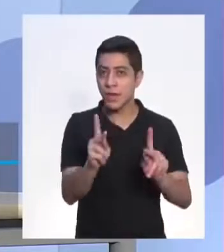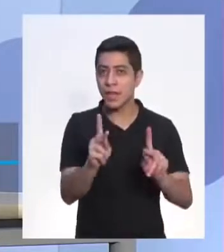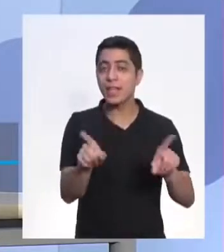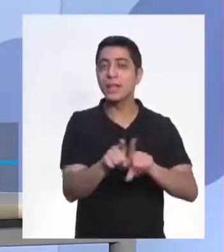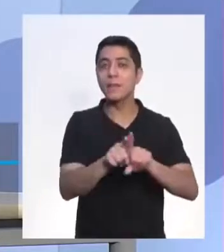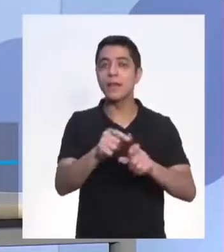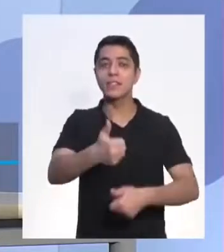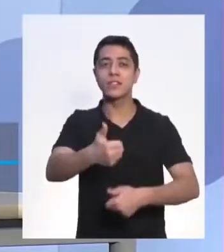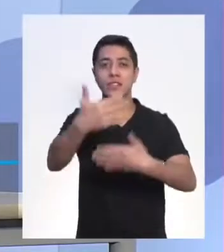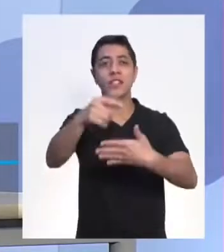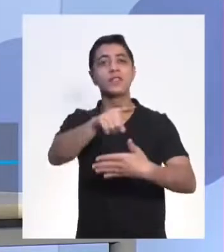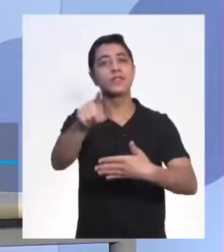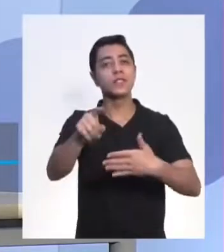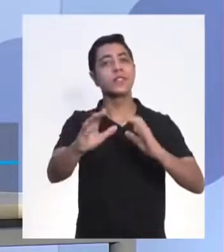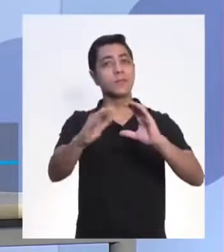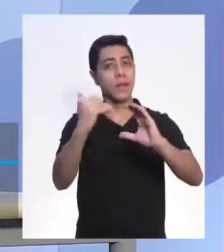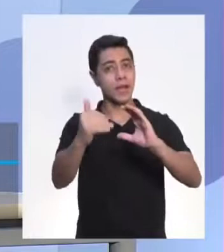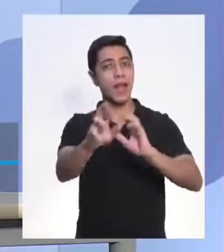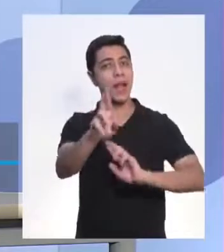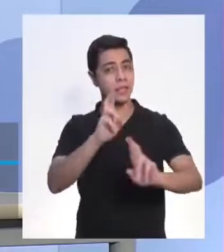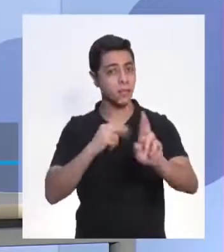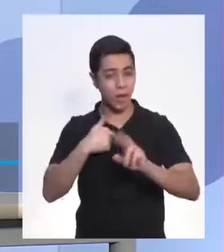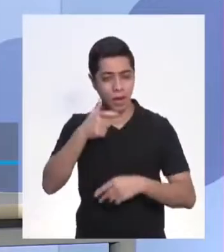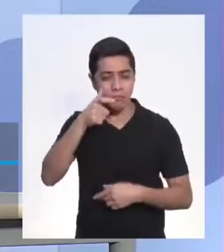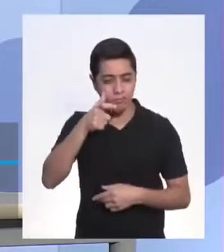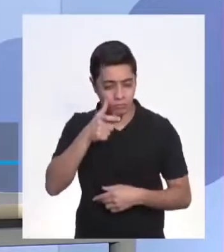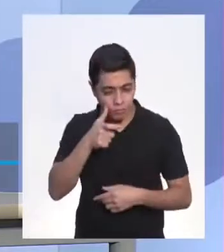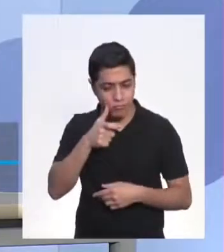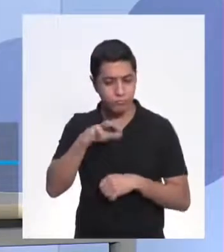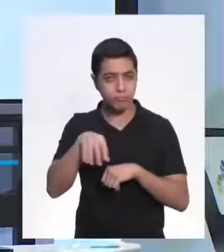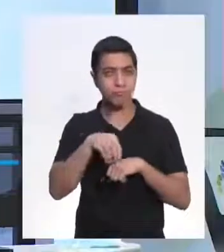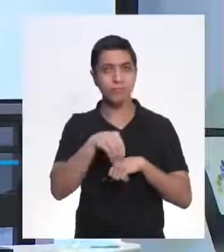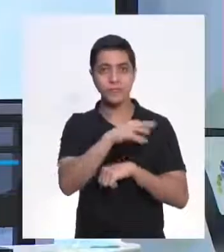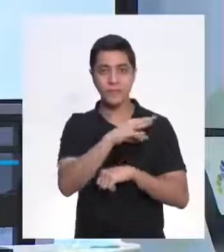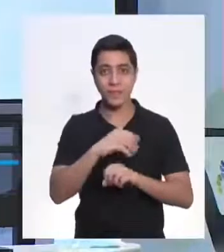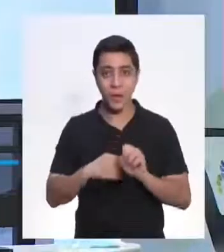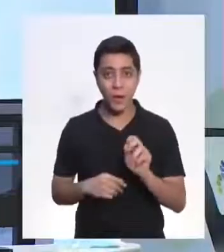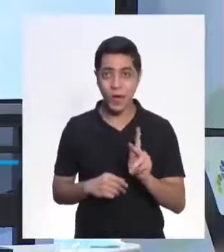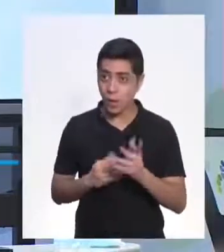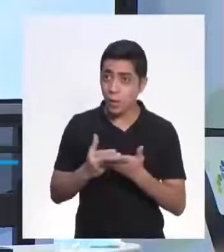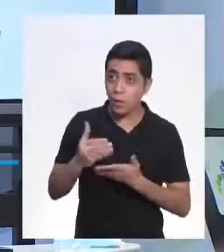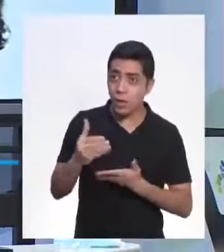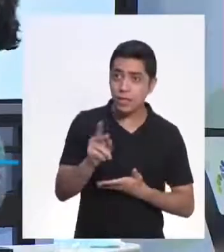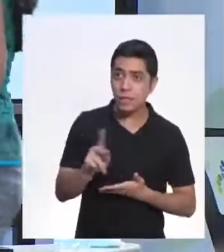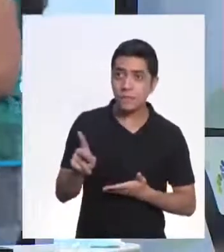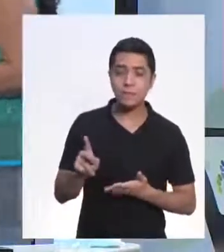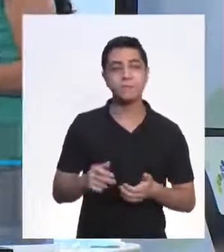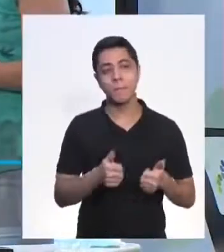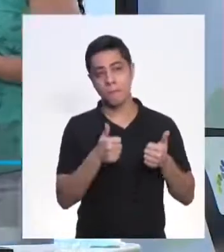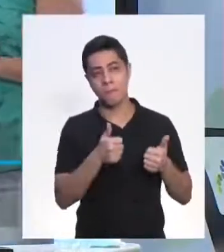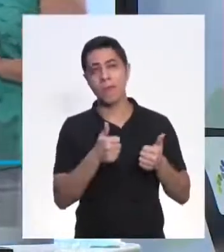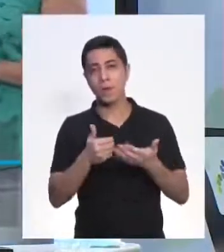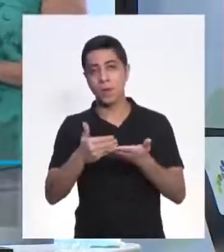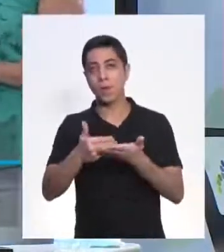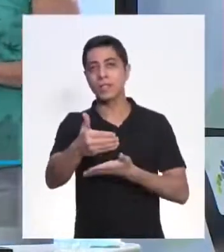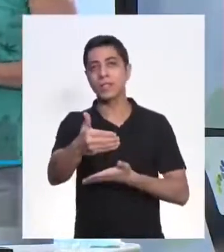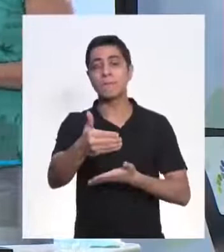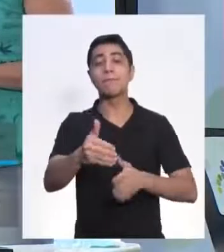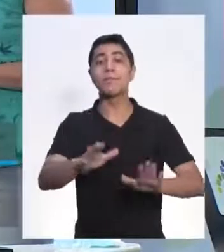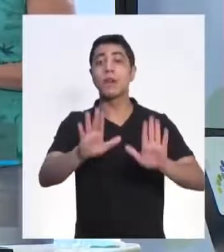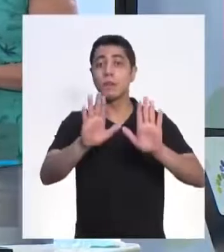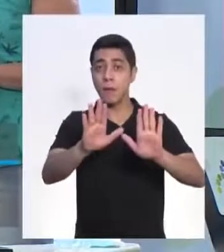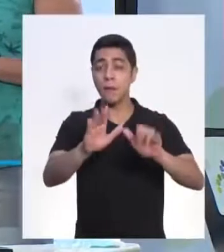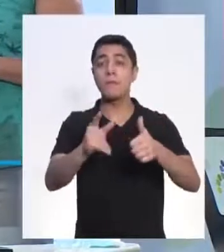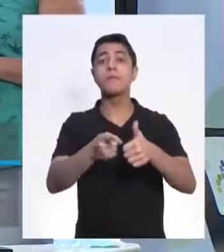vocês para poder dar uma boa devolutiva, tá bom? Vamos começar, professora Inês? Vamos, muito bem. Pessoal, antes da gente falar em